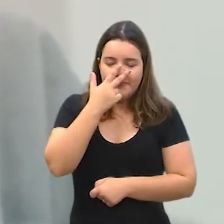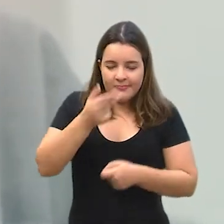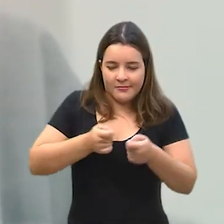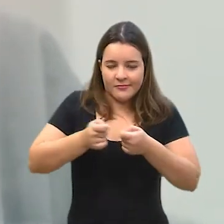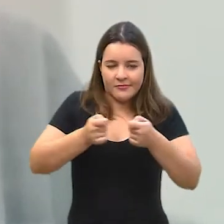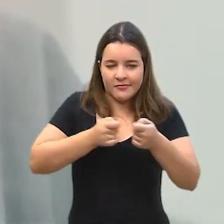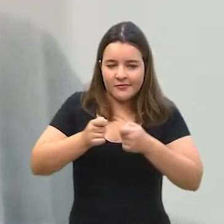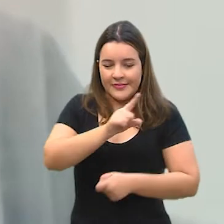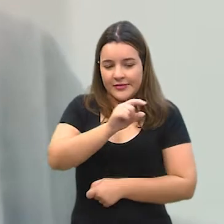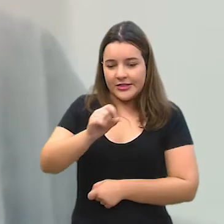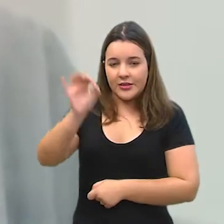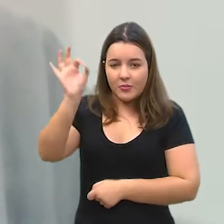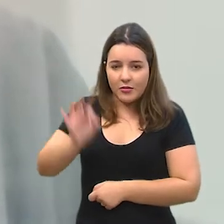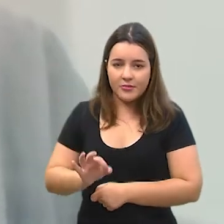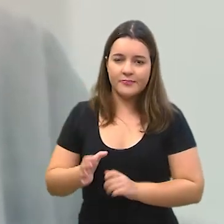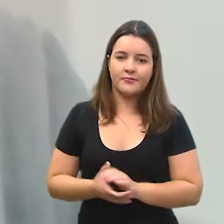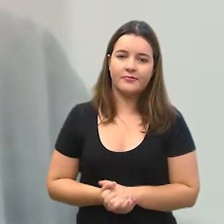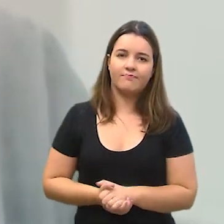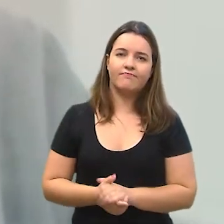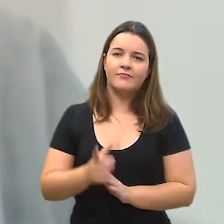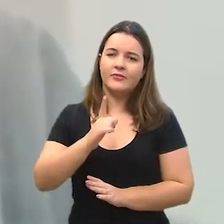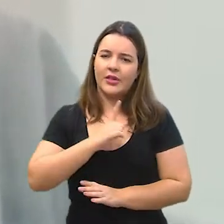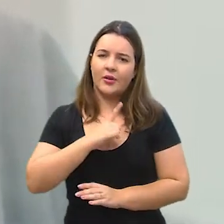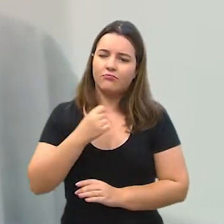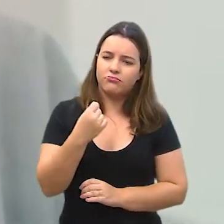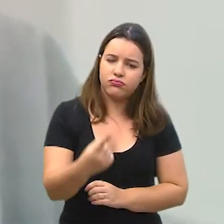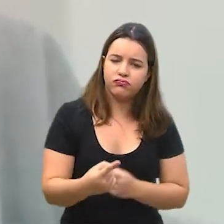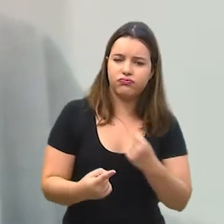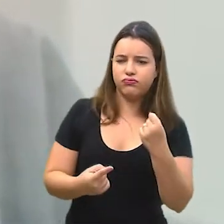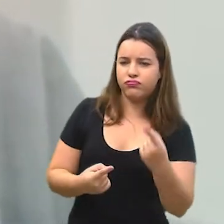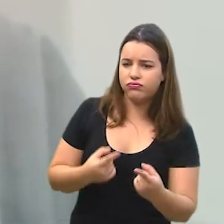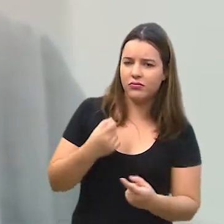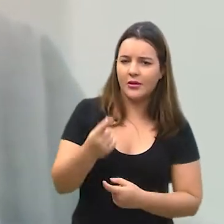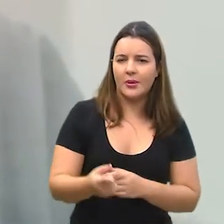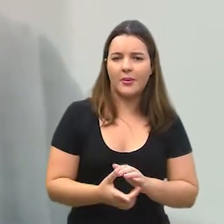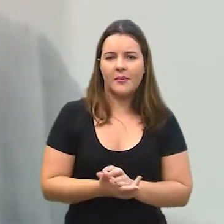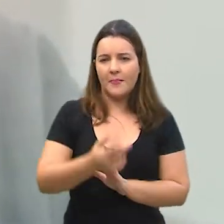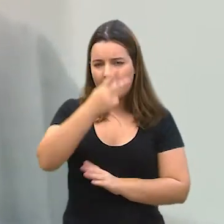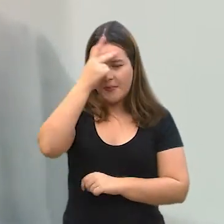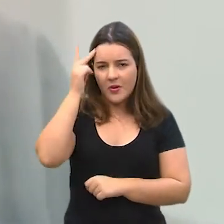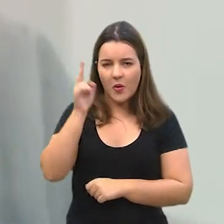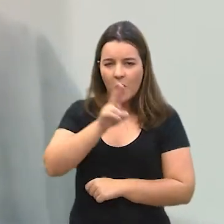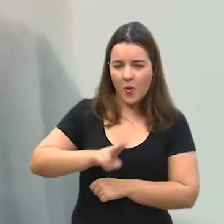72 horas, depois da relação? Isso. Exatamente. Então, isso é uma questão que